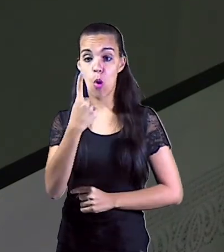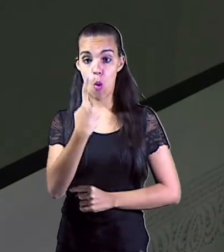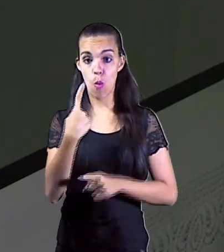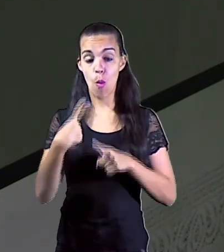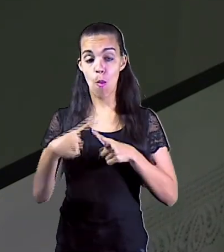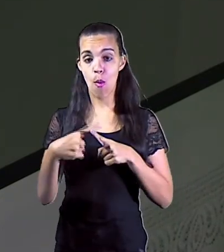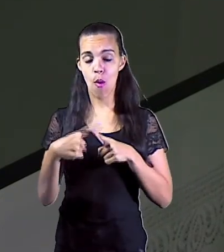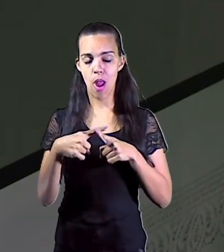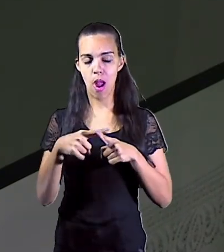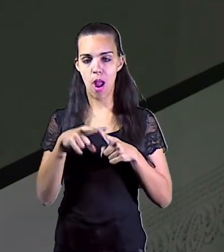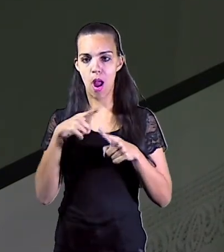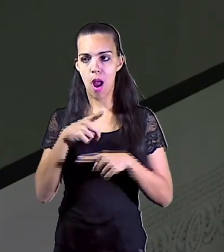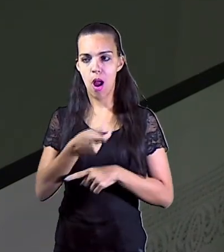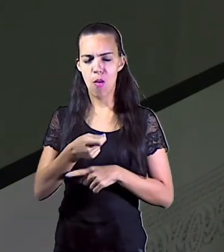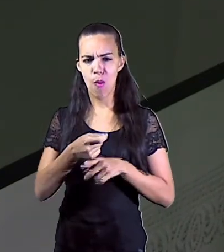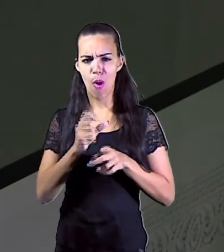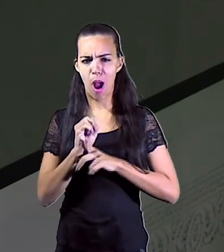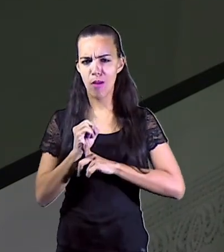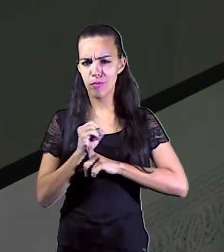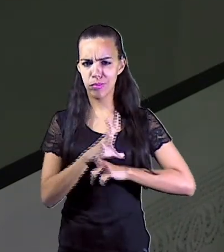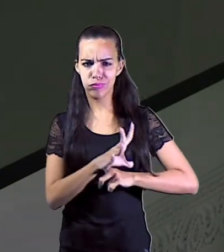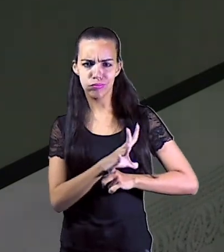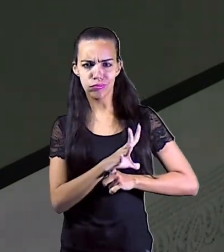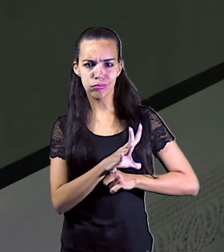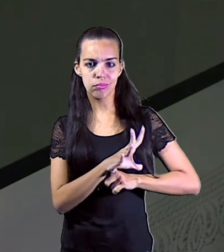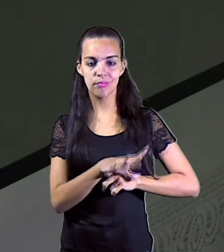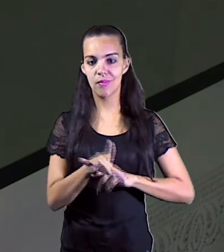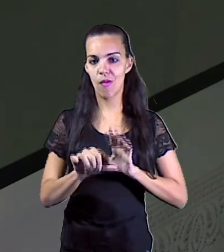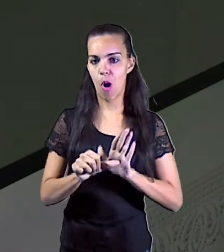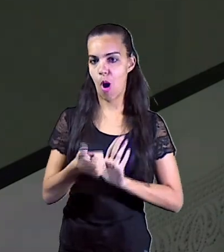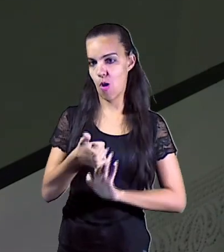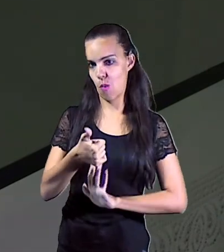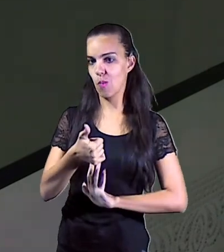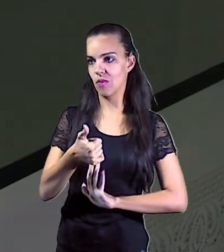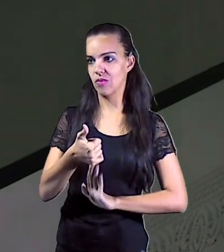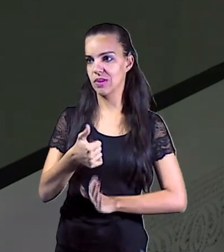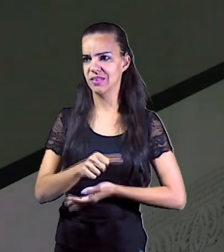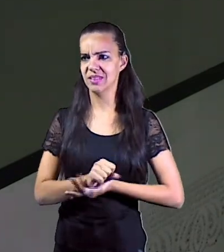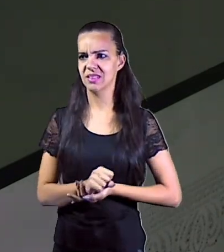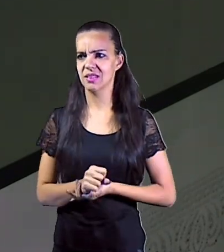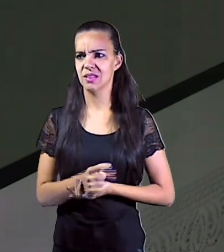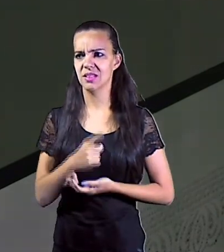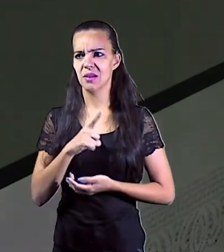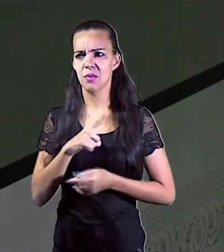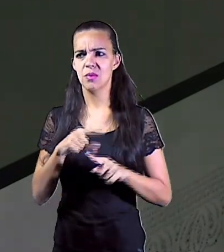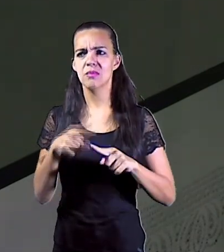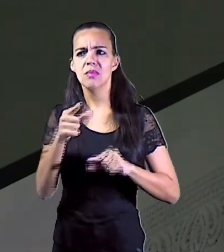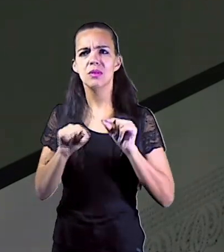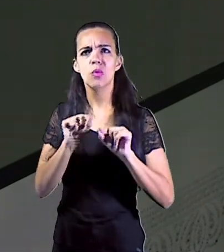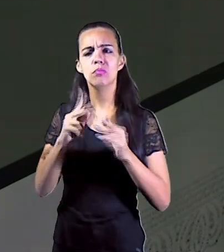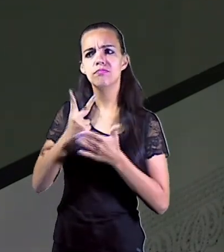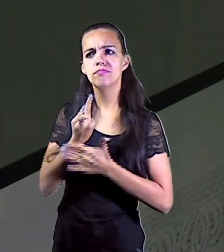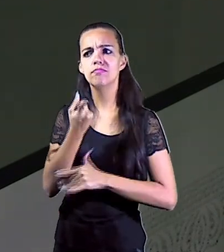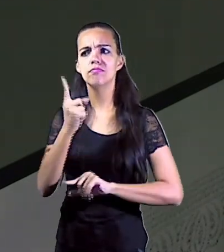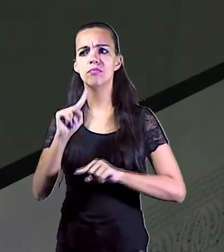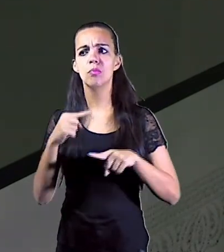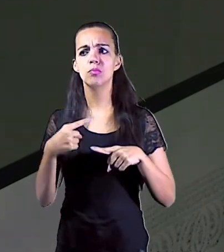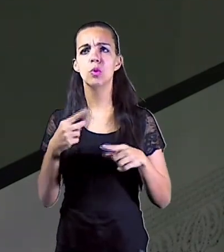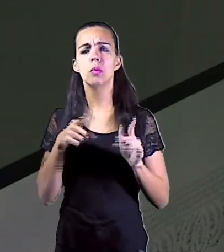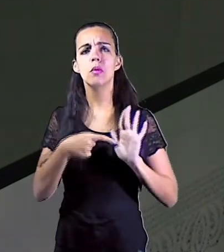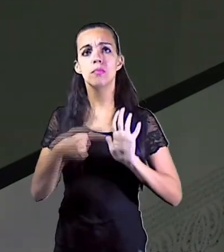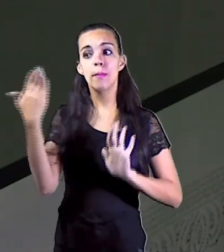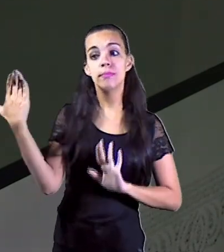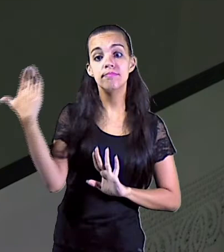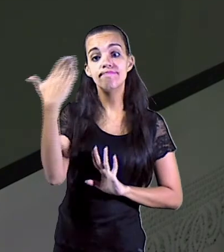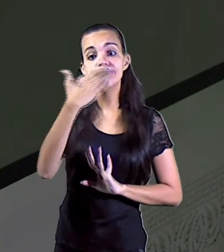refletida. Por que que isso acontece? Então, isso aqui acontece provando